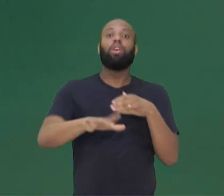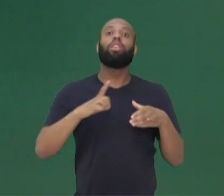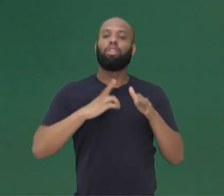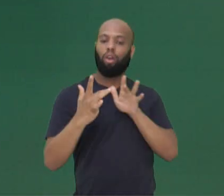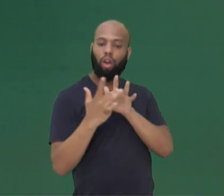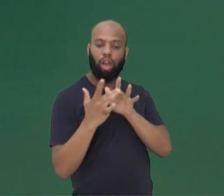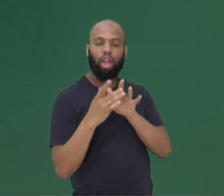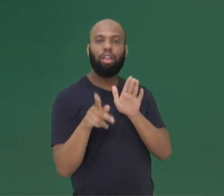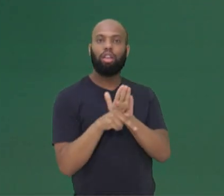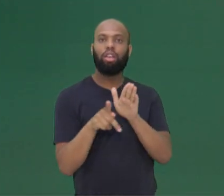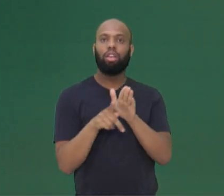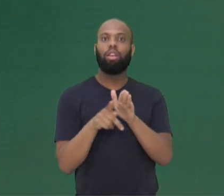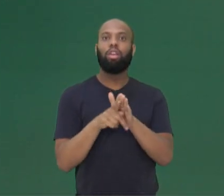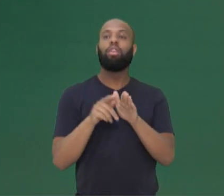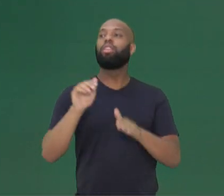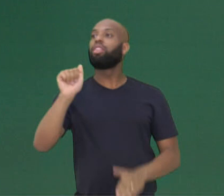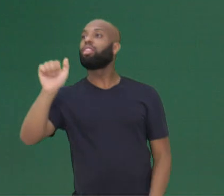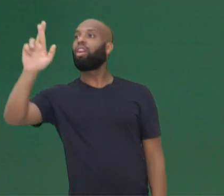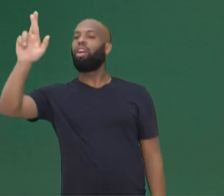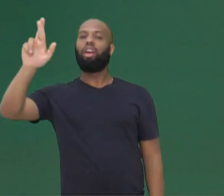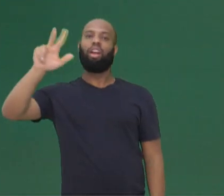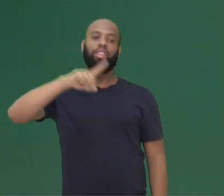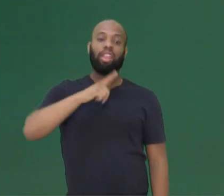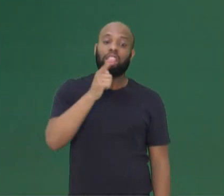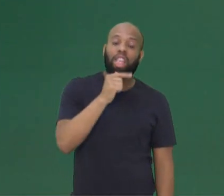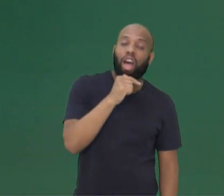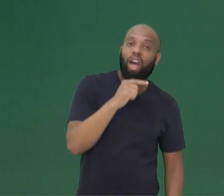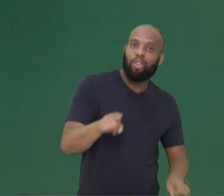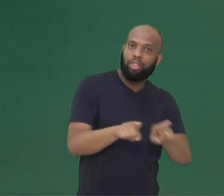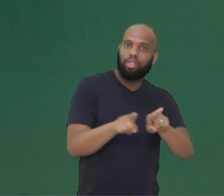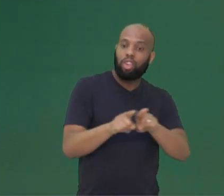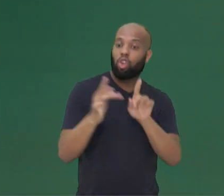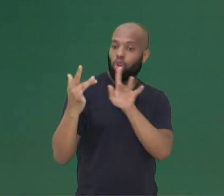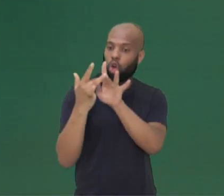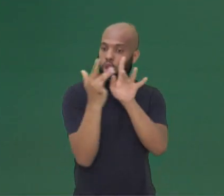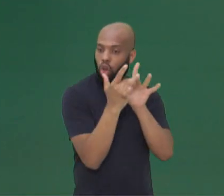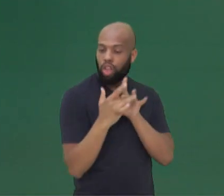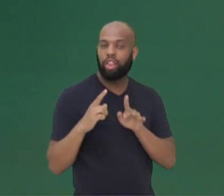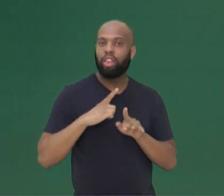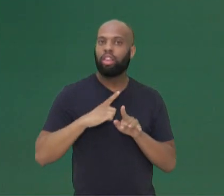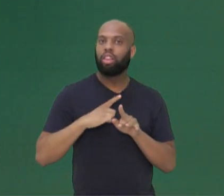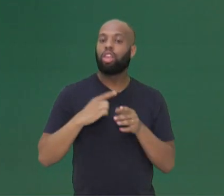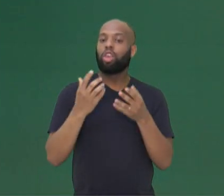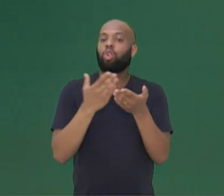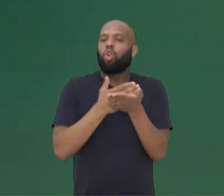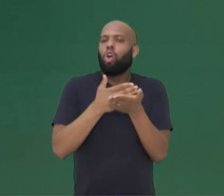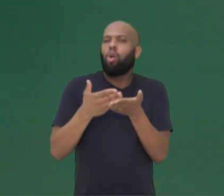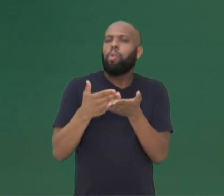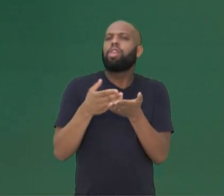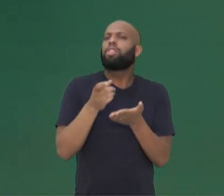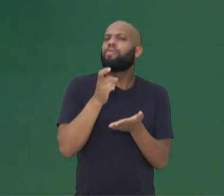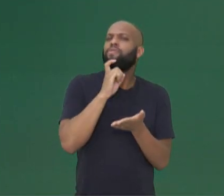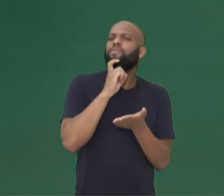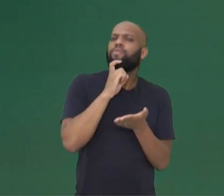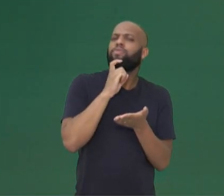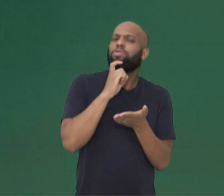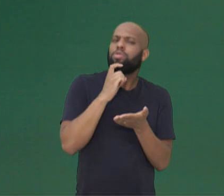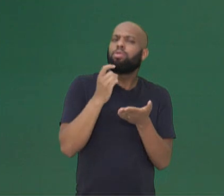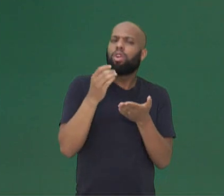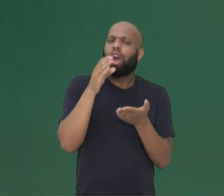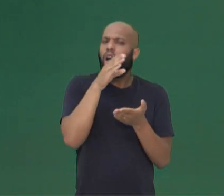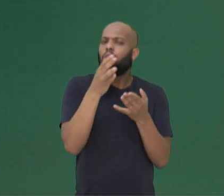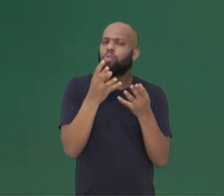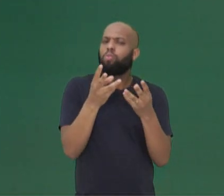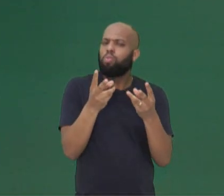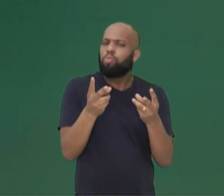com a atmosfera. Tem o ar, tem a água e ele vai se resfriando. E quando ele se